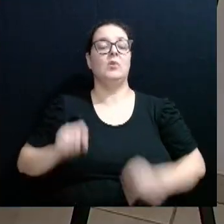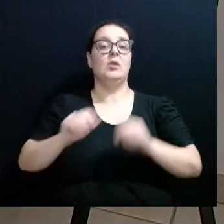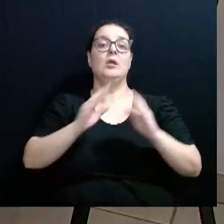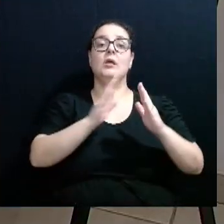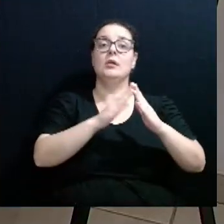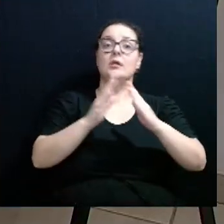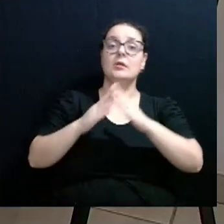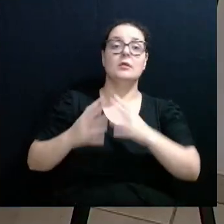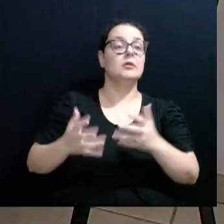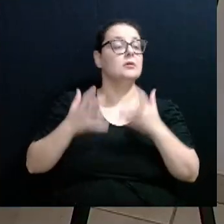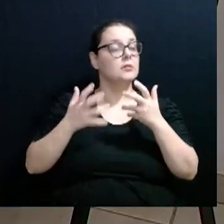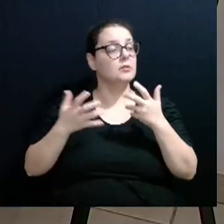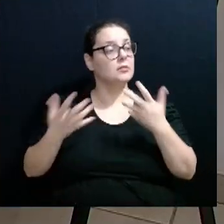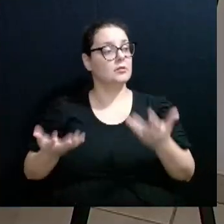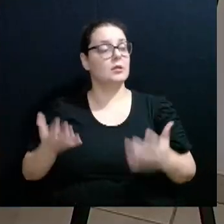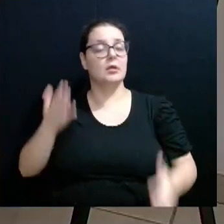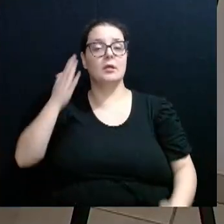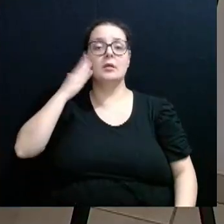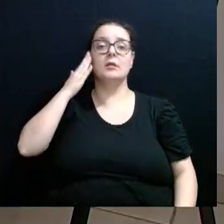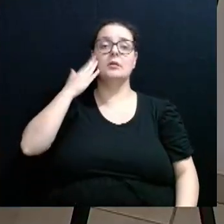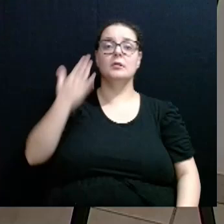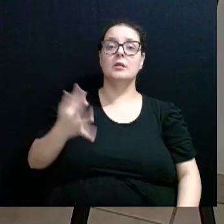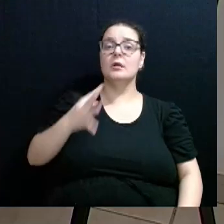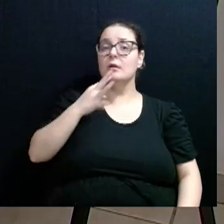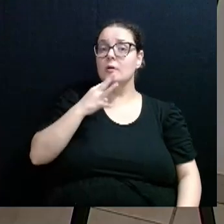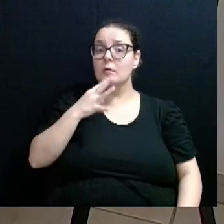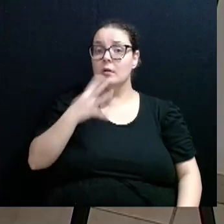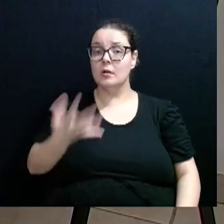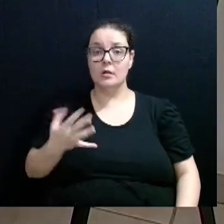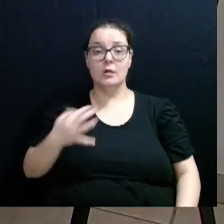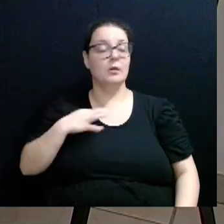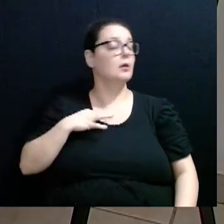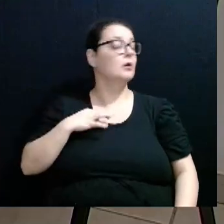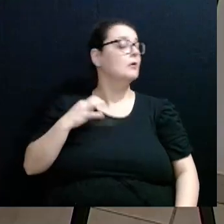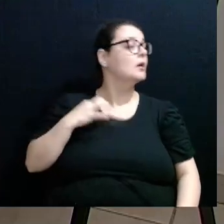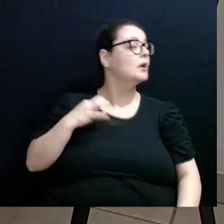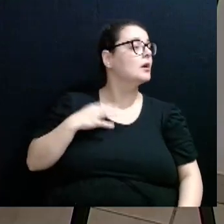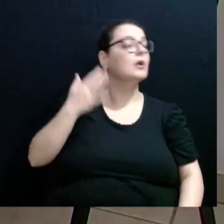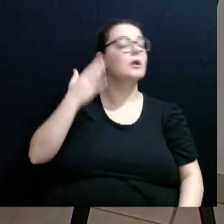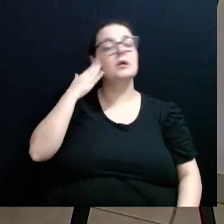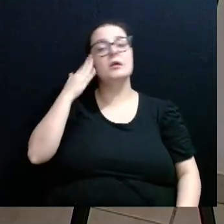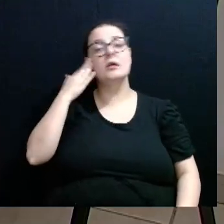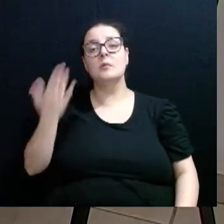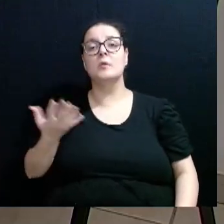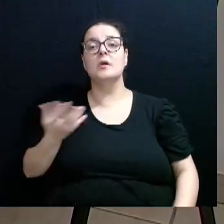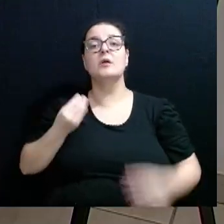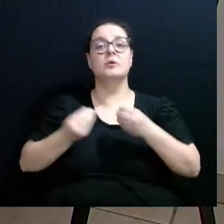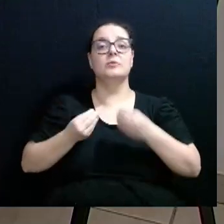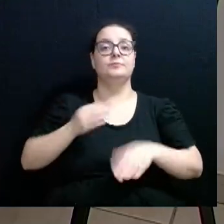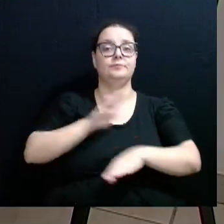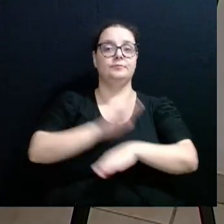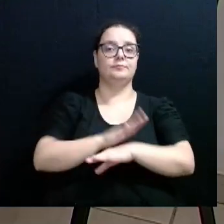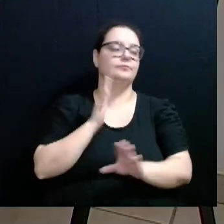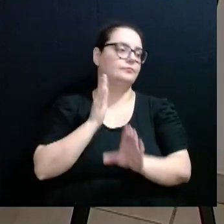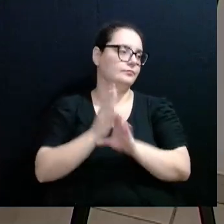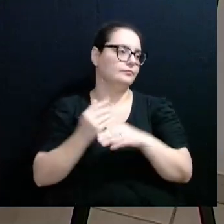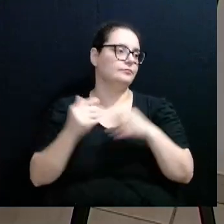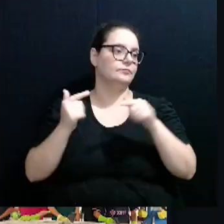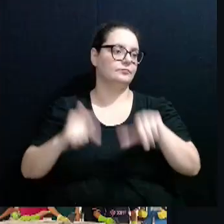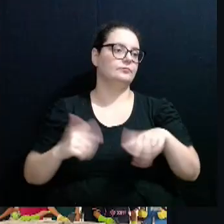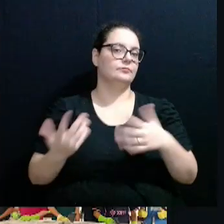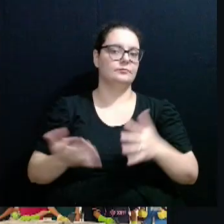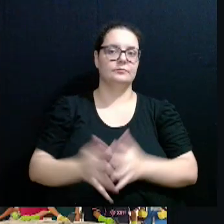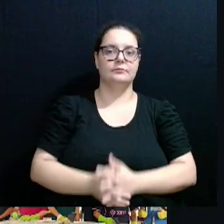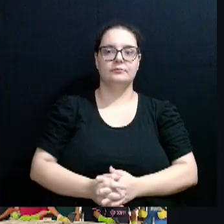quer entender, quer conhecer, quer ser voluntário, quer saber como ajudar, onde encontra o Grupo AJA? Isso, vamos